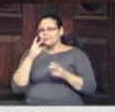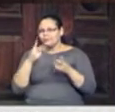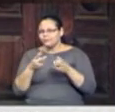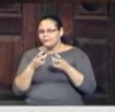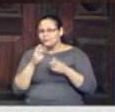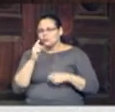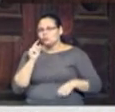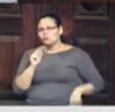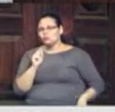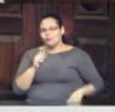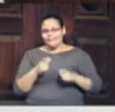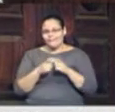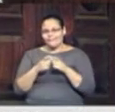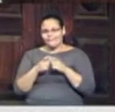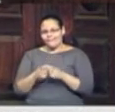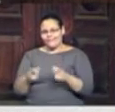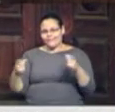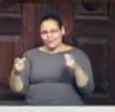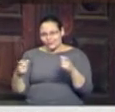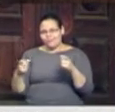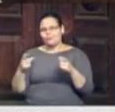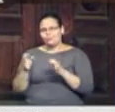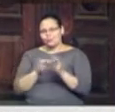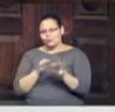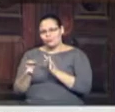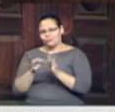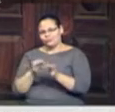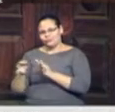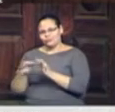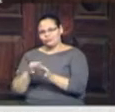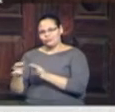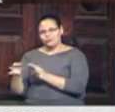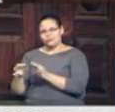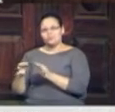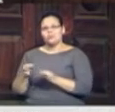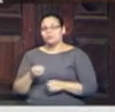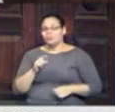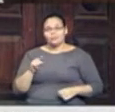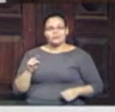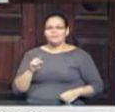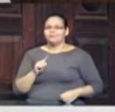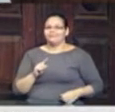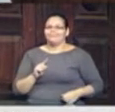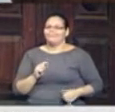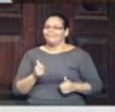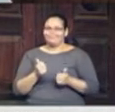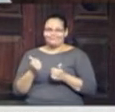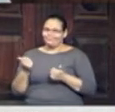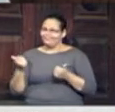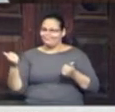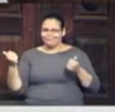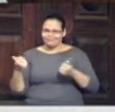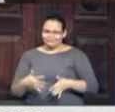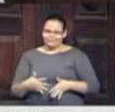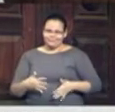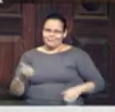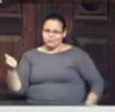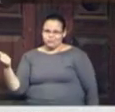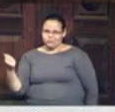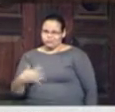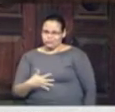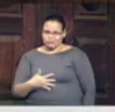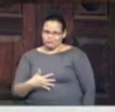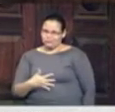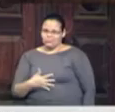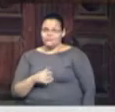a grande maioria desses projetos são imprestáveis. Poucos